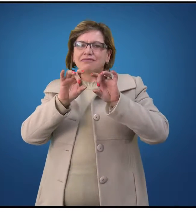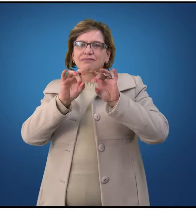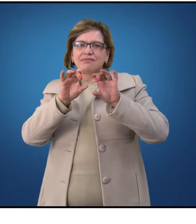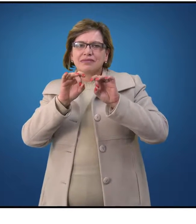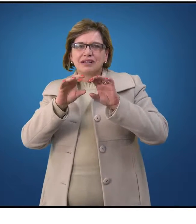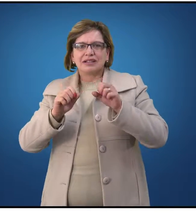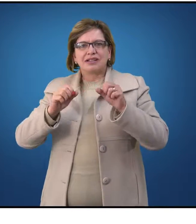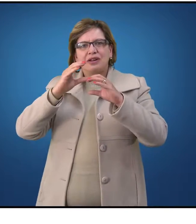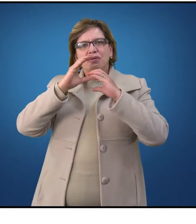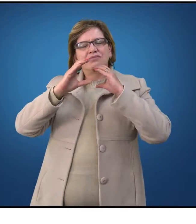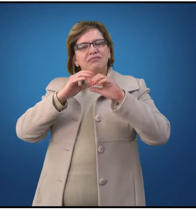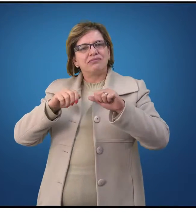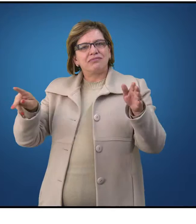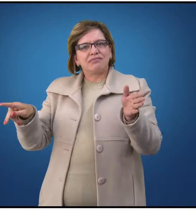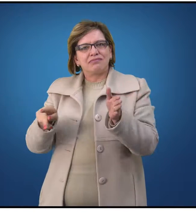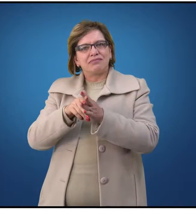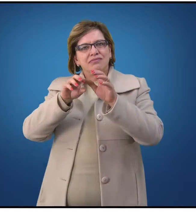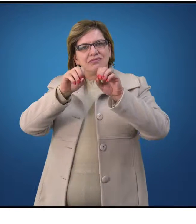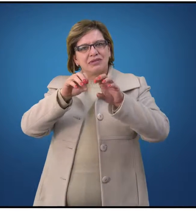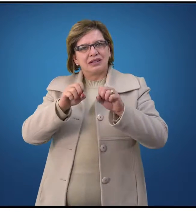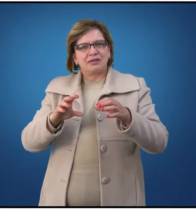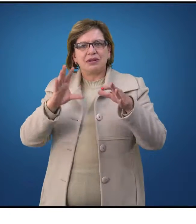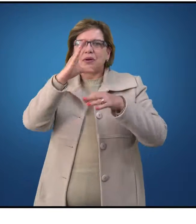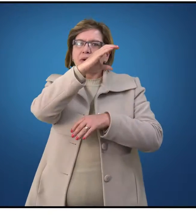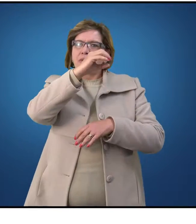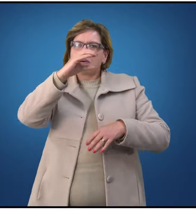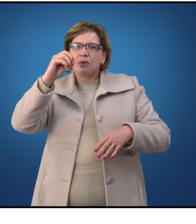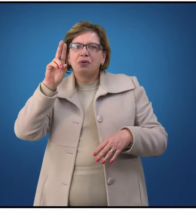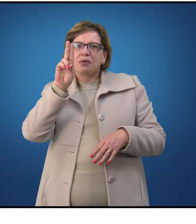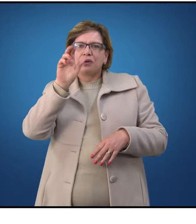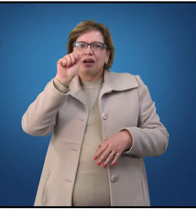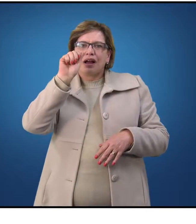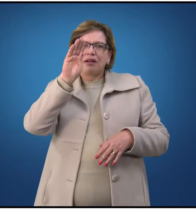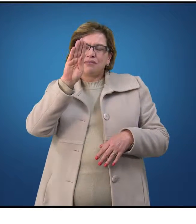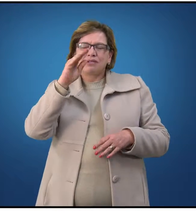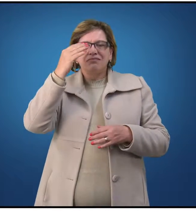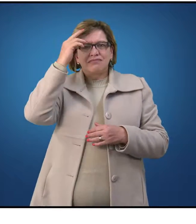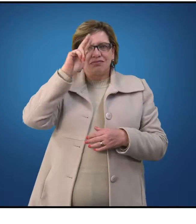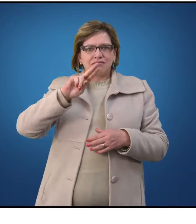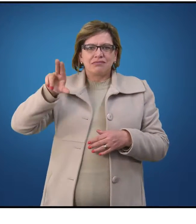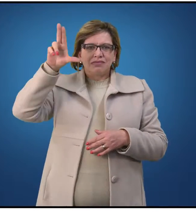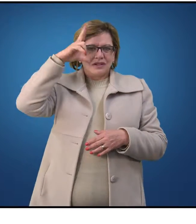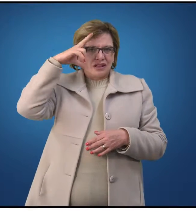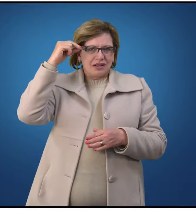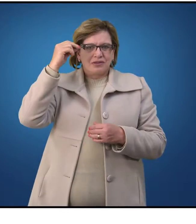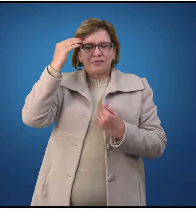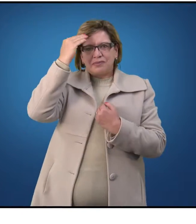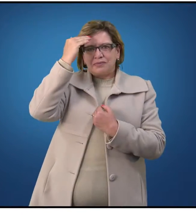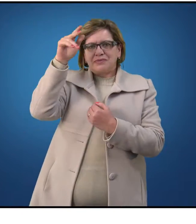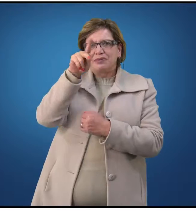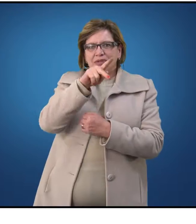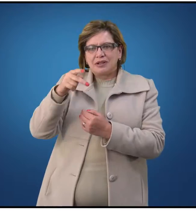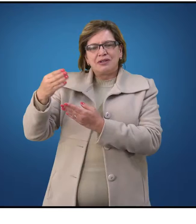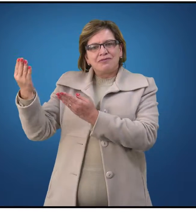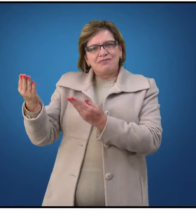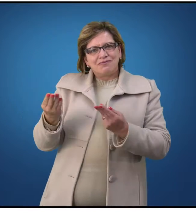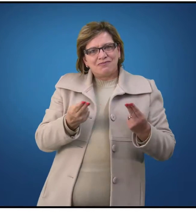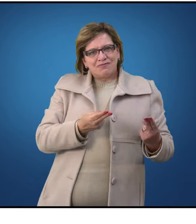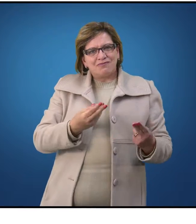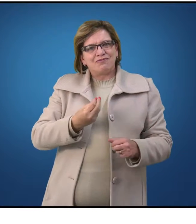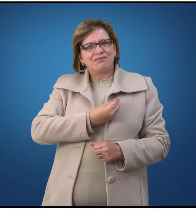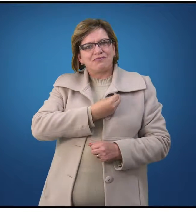ser coordenadora adjunta da UAB da Unicentro. Obrigada, professora Jamile, pela presença hoje. Eu que agradeço. E